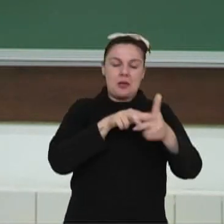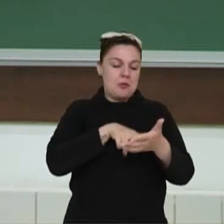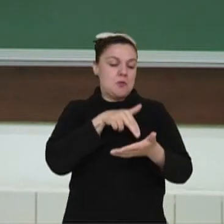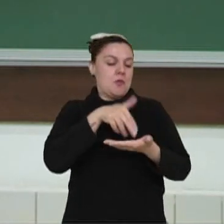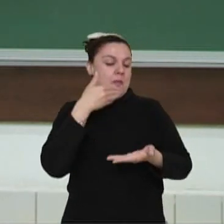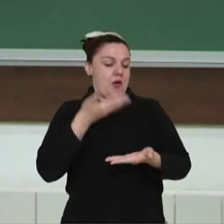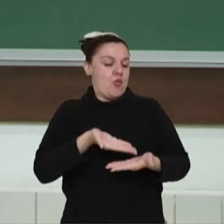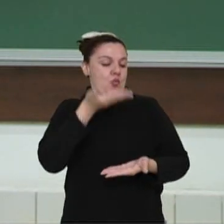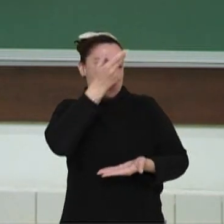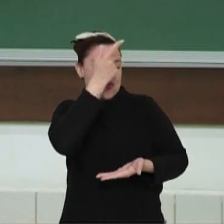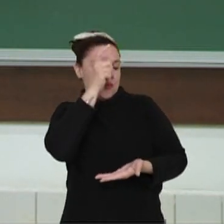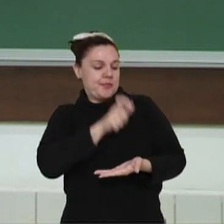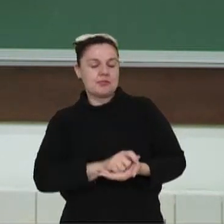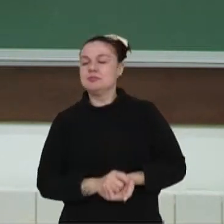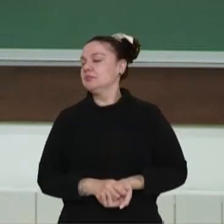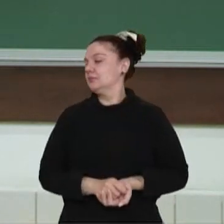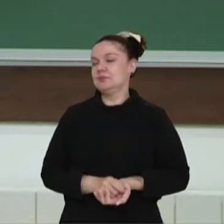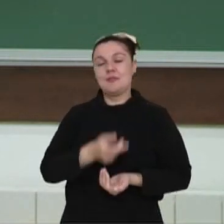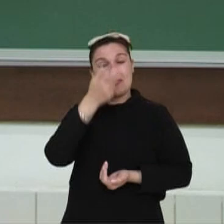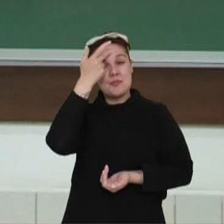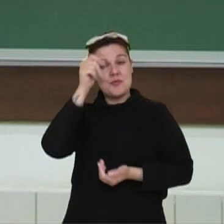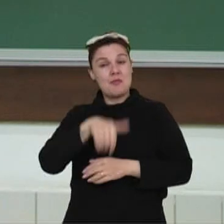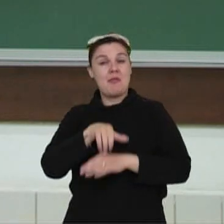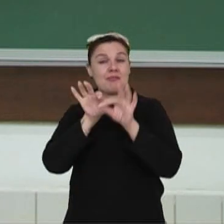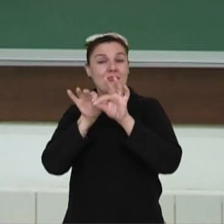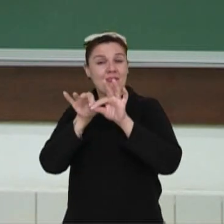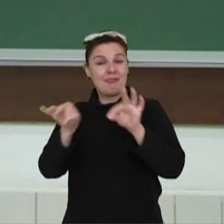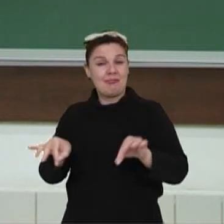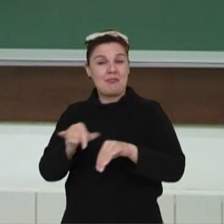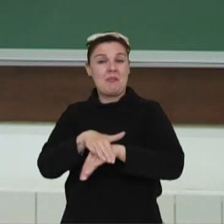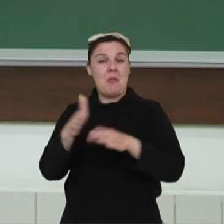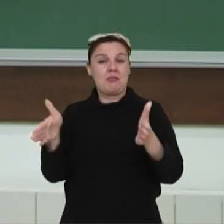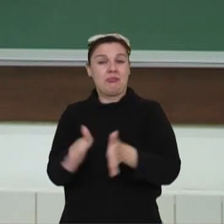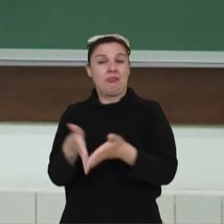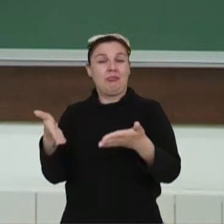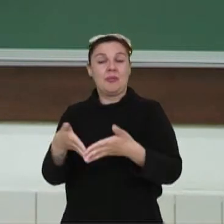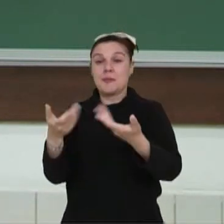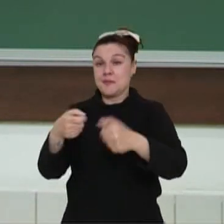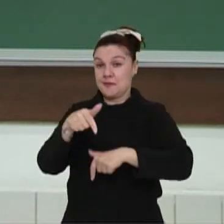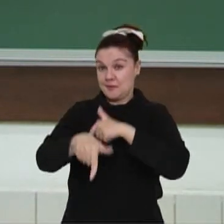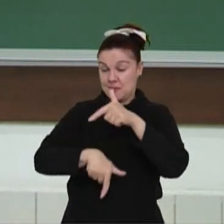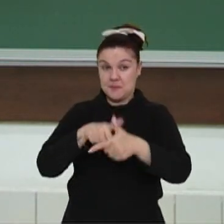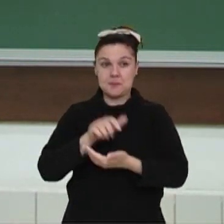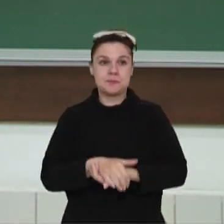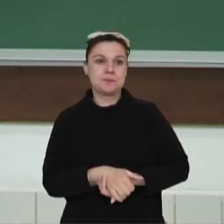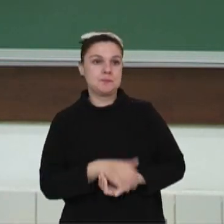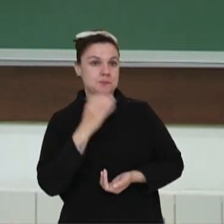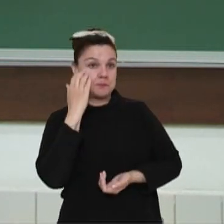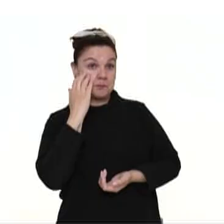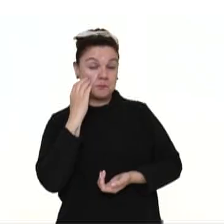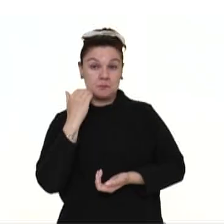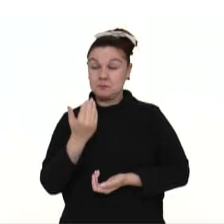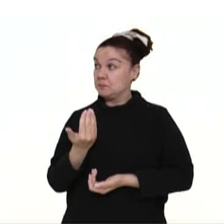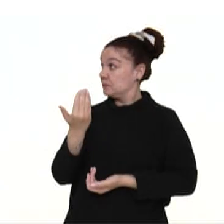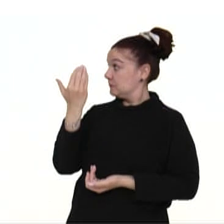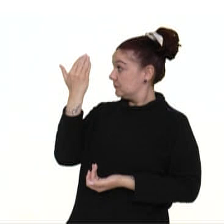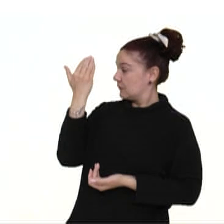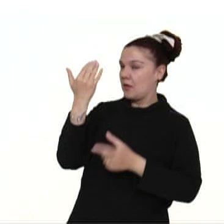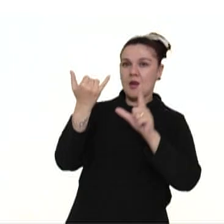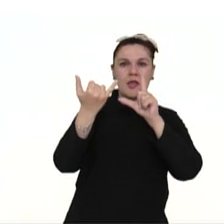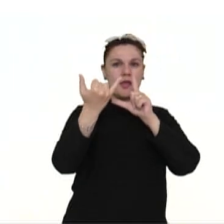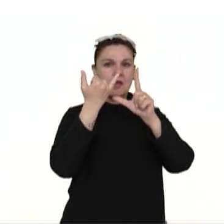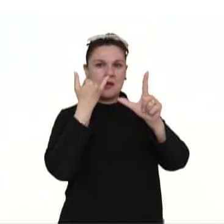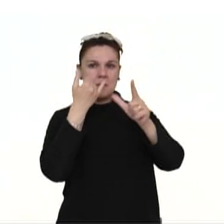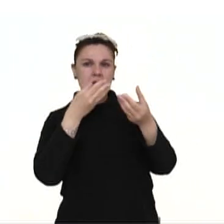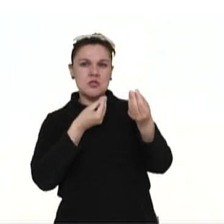porque eram os menos dignos quem precisava trabalhar. Aí tem uma imagenzinha